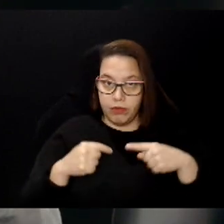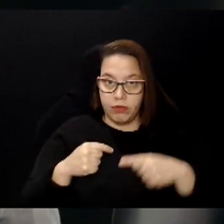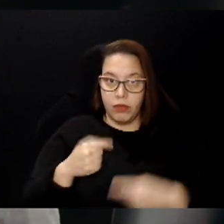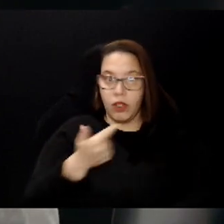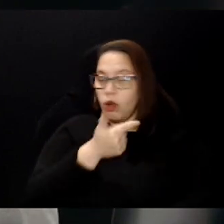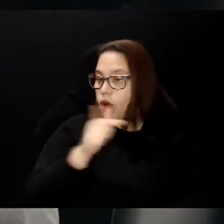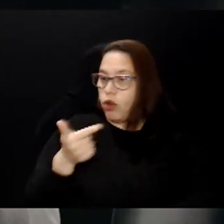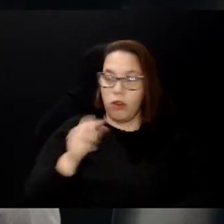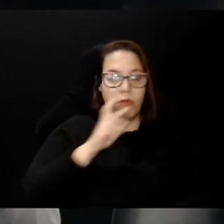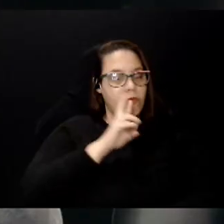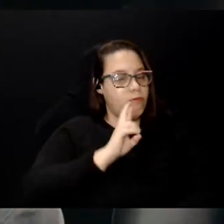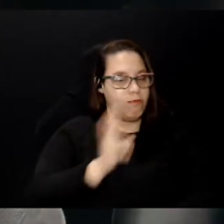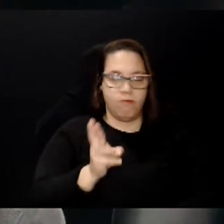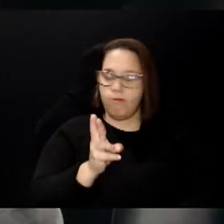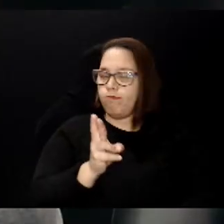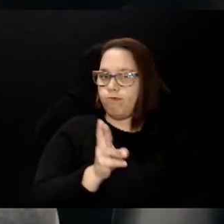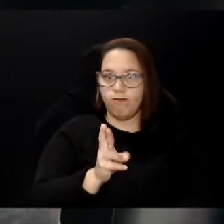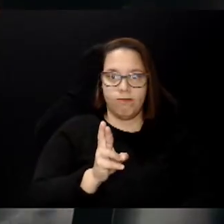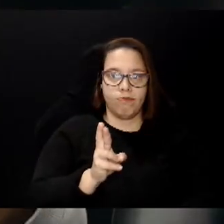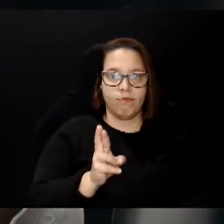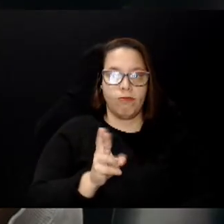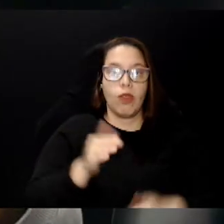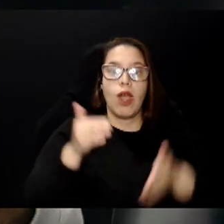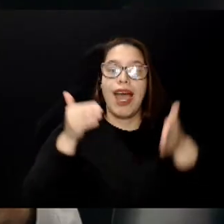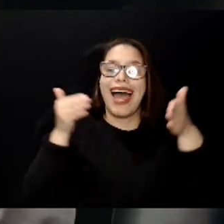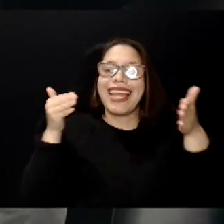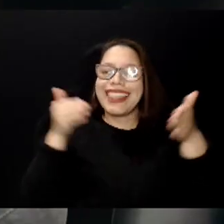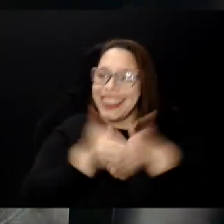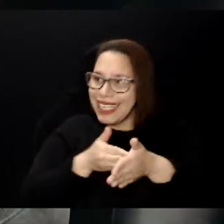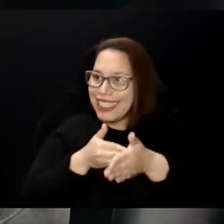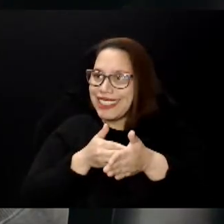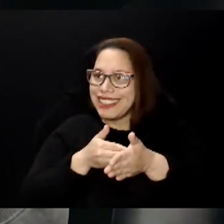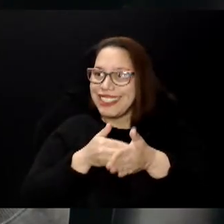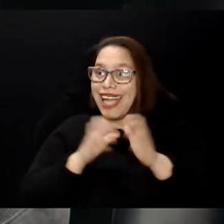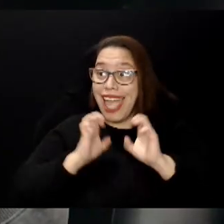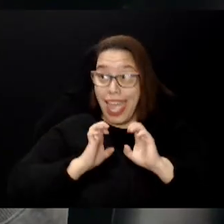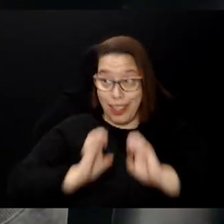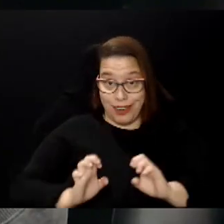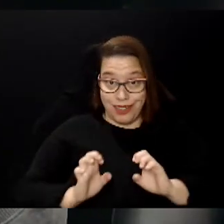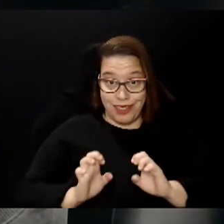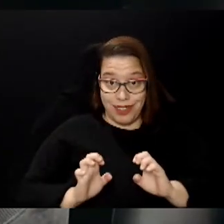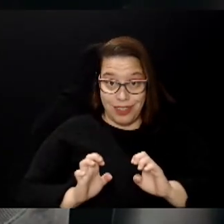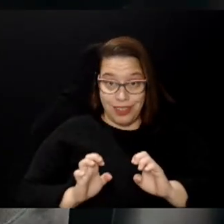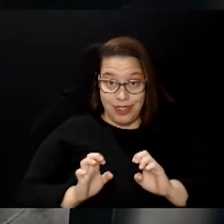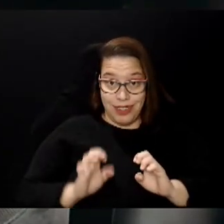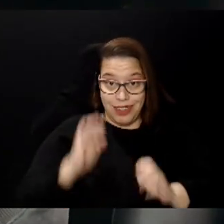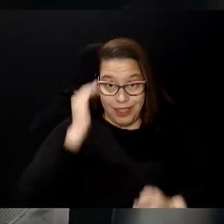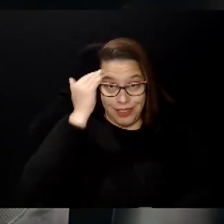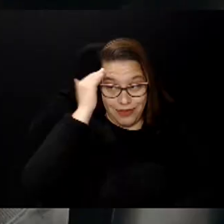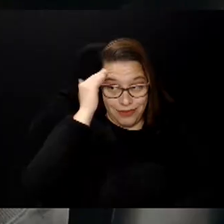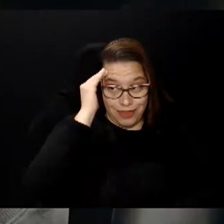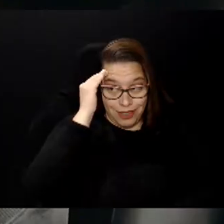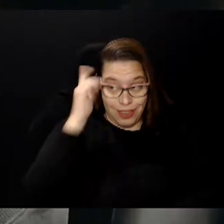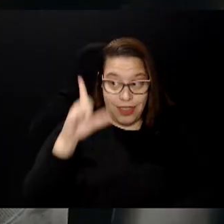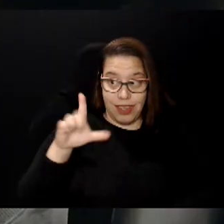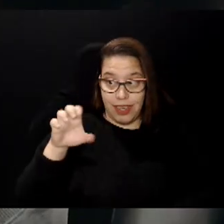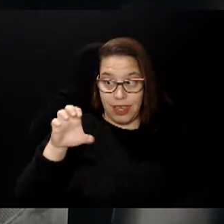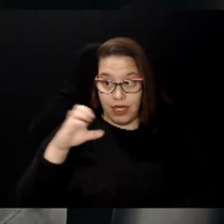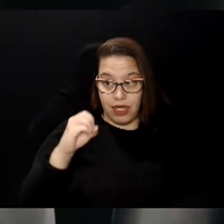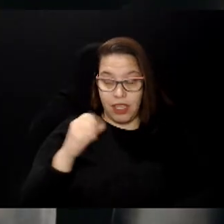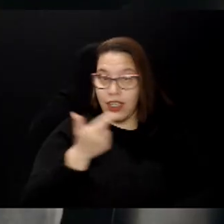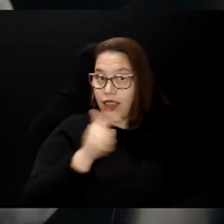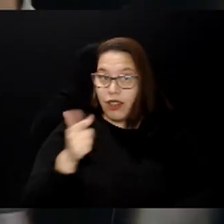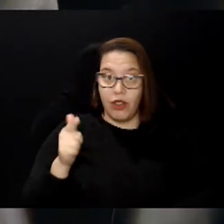o seguinte: até que ponto é ético a máquina entender que o Léo não está num bom